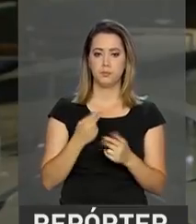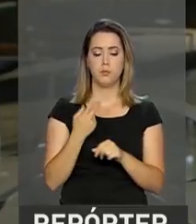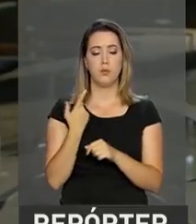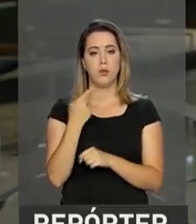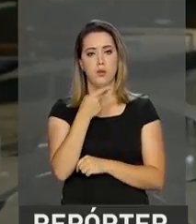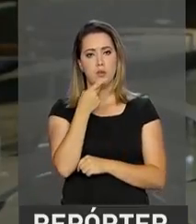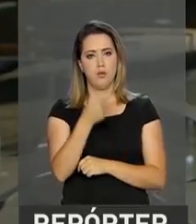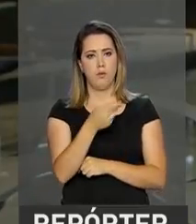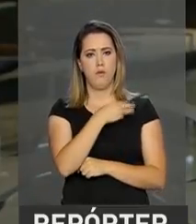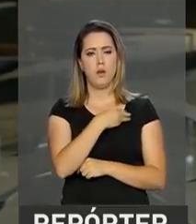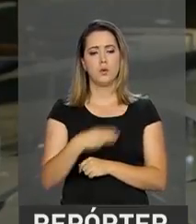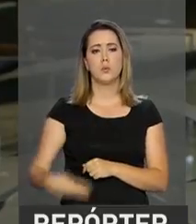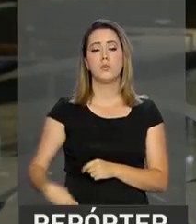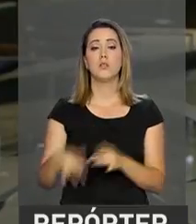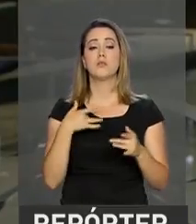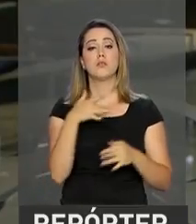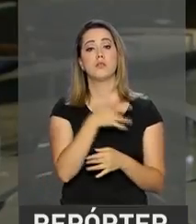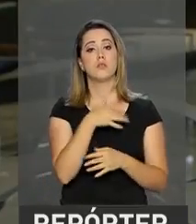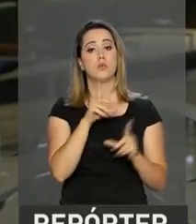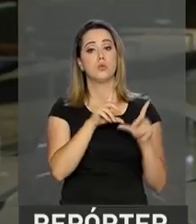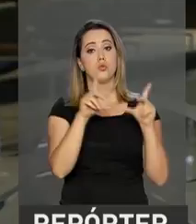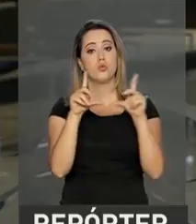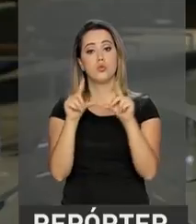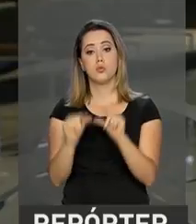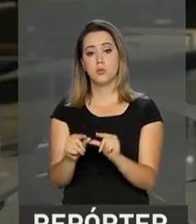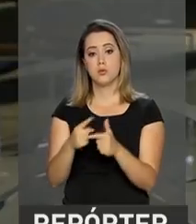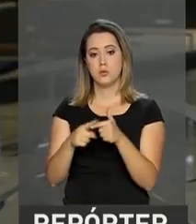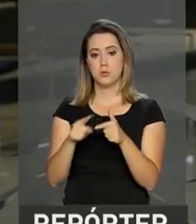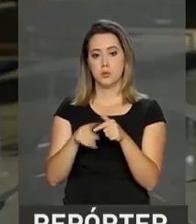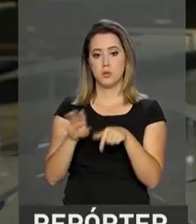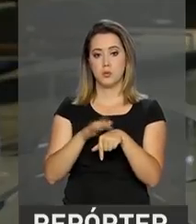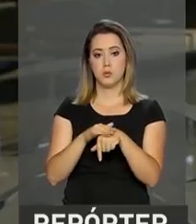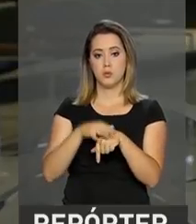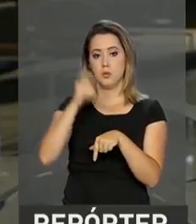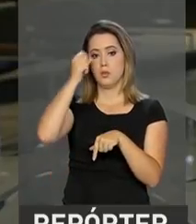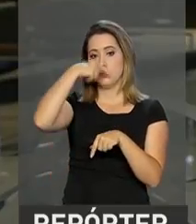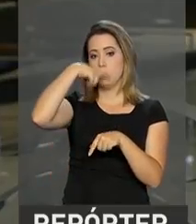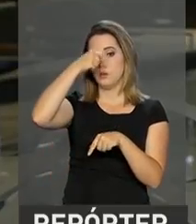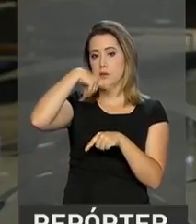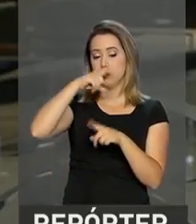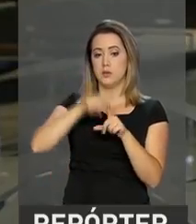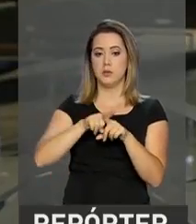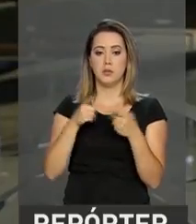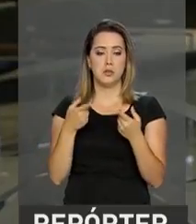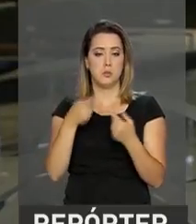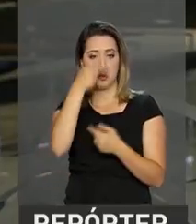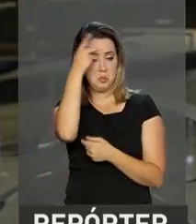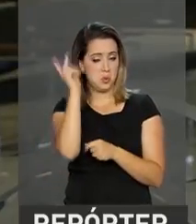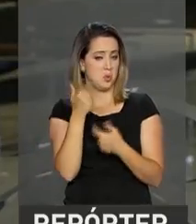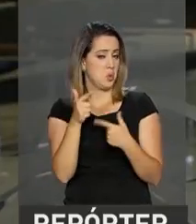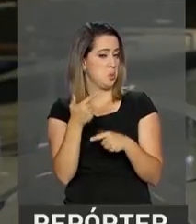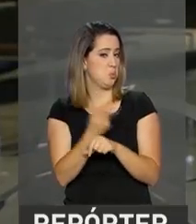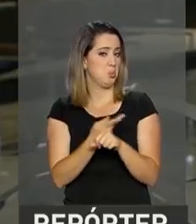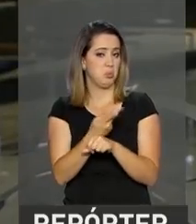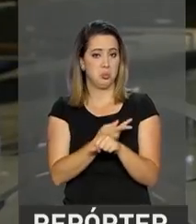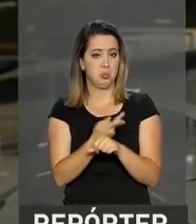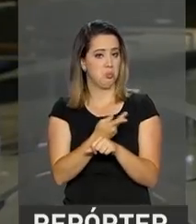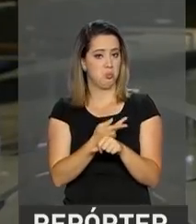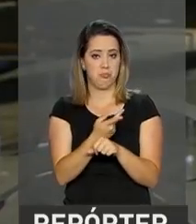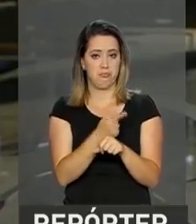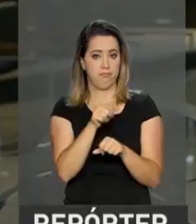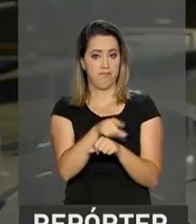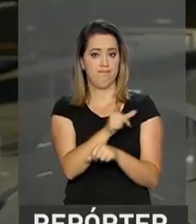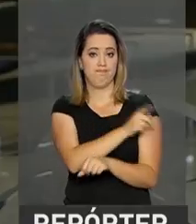ministro da saúde ricardo barros a diminuição dos casos de gripe no país fez com que as pessoas não procurarem pela vacina entre